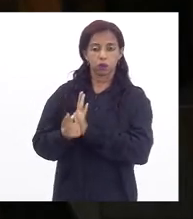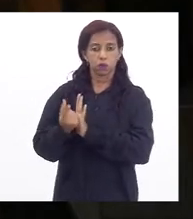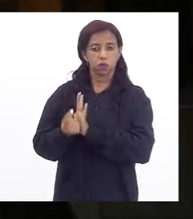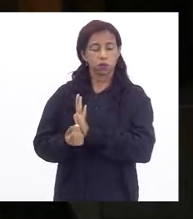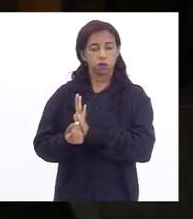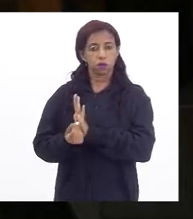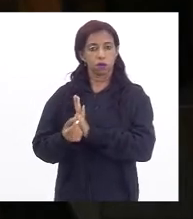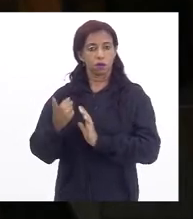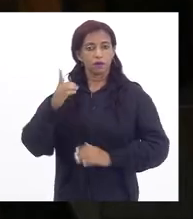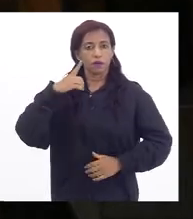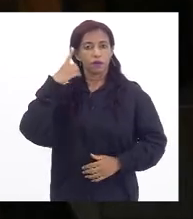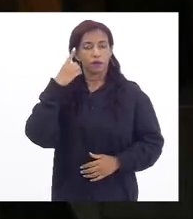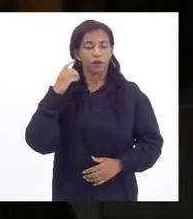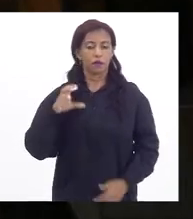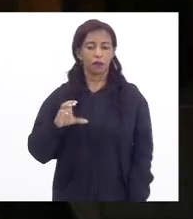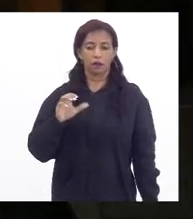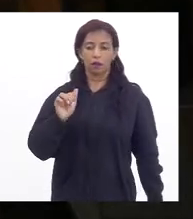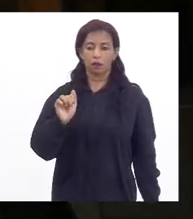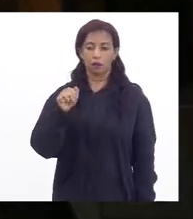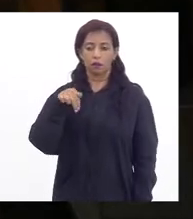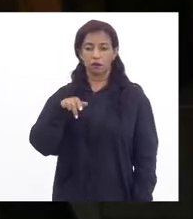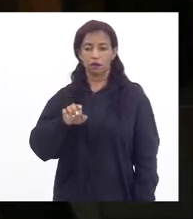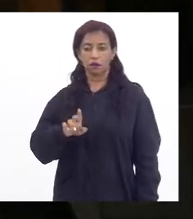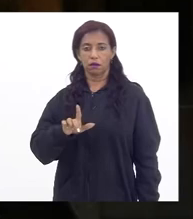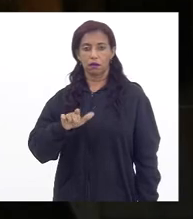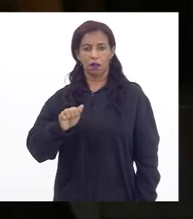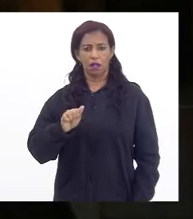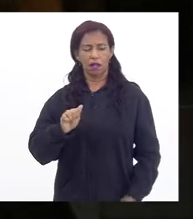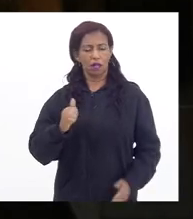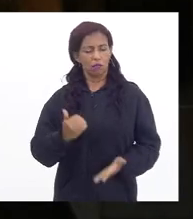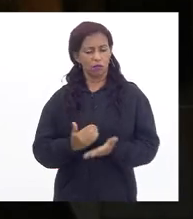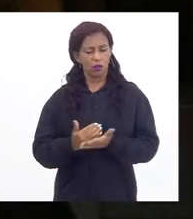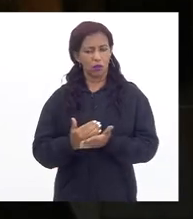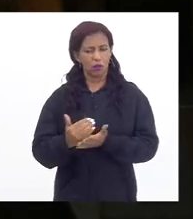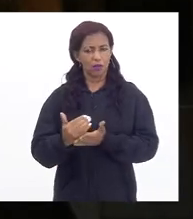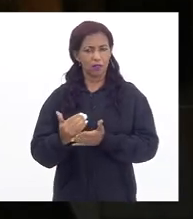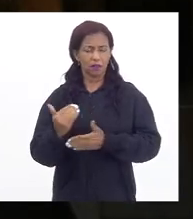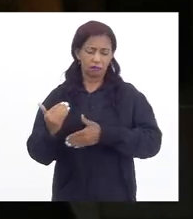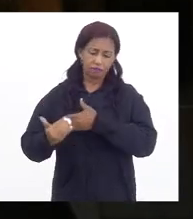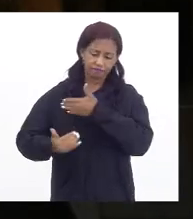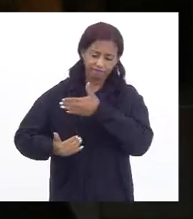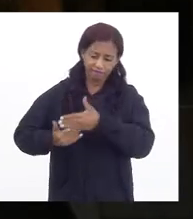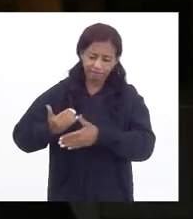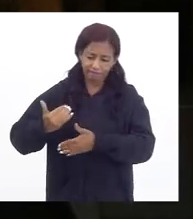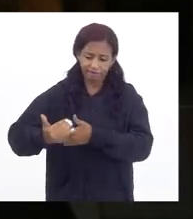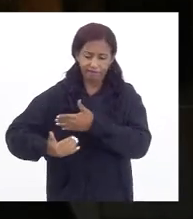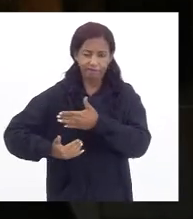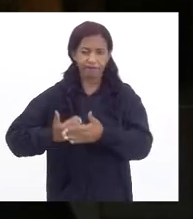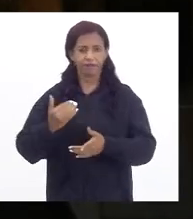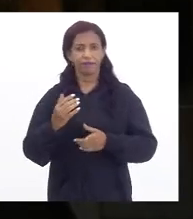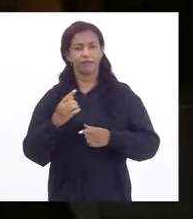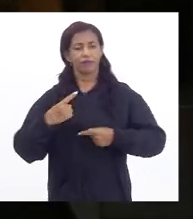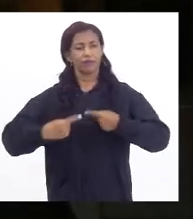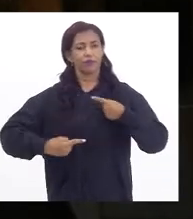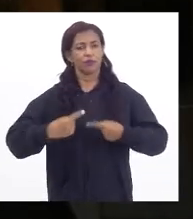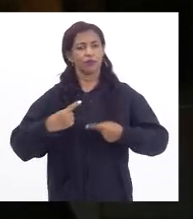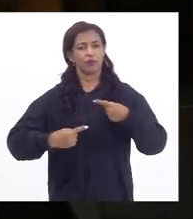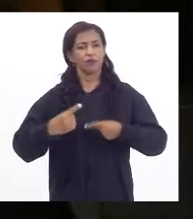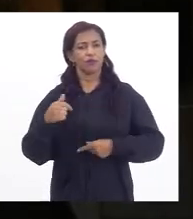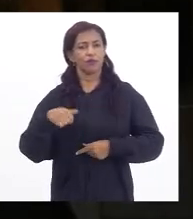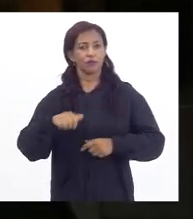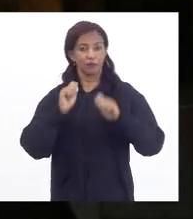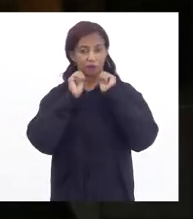Márcio Canella. Iniciamos a trajetória de discussão no Parlamento